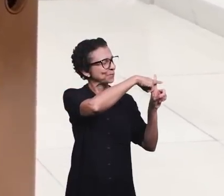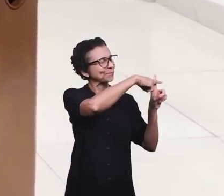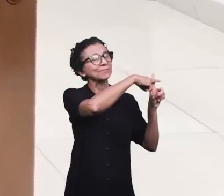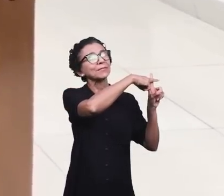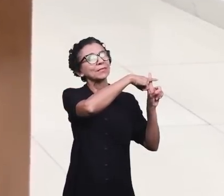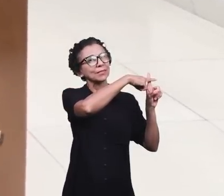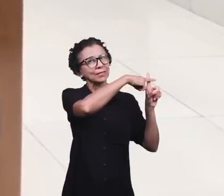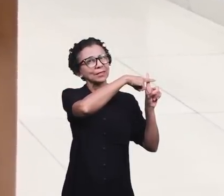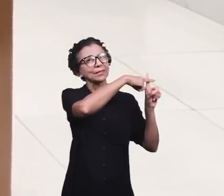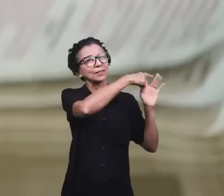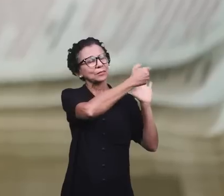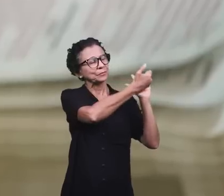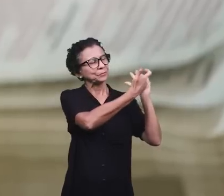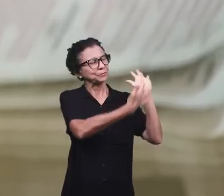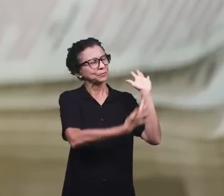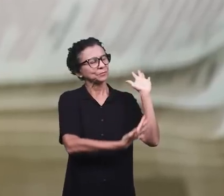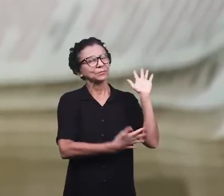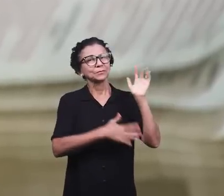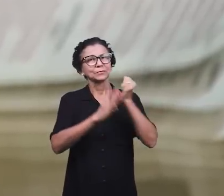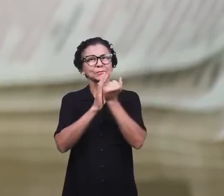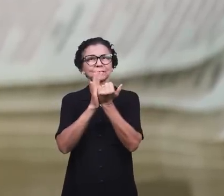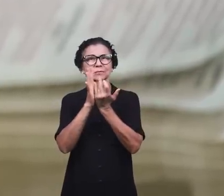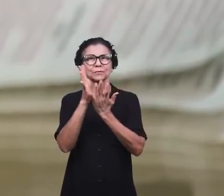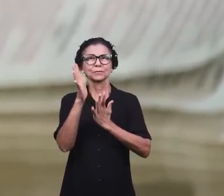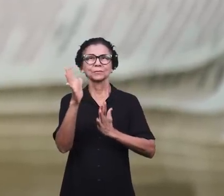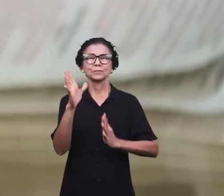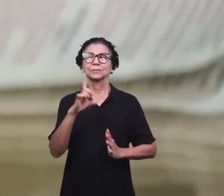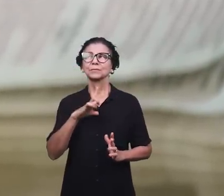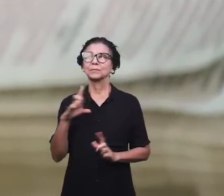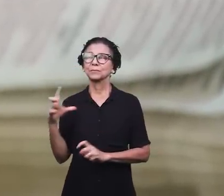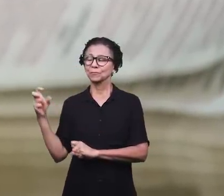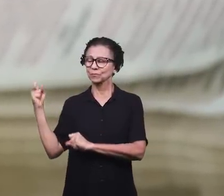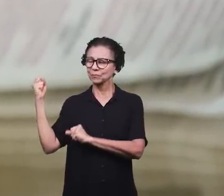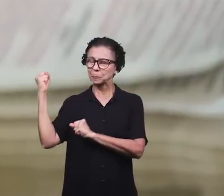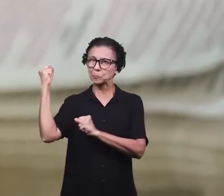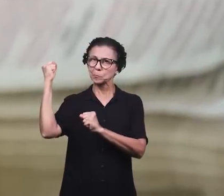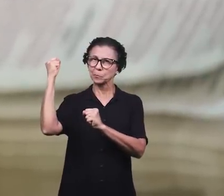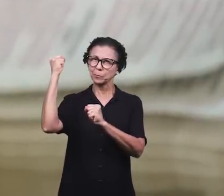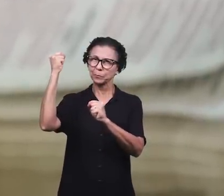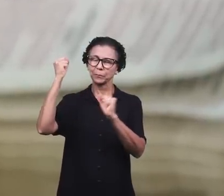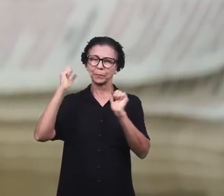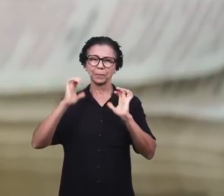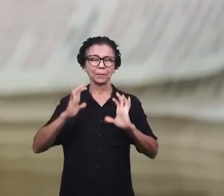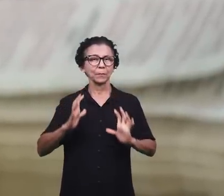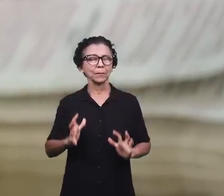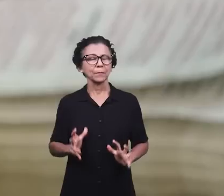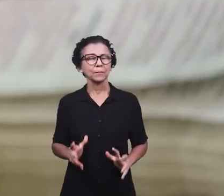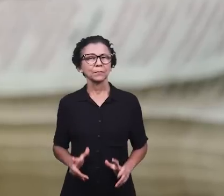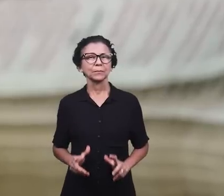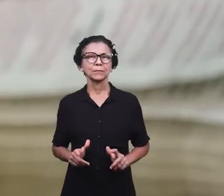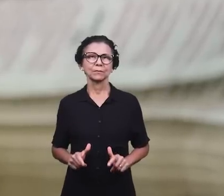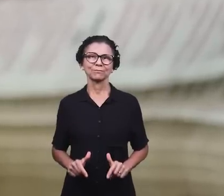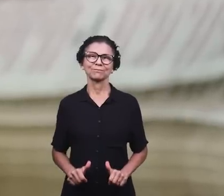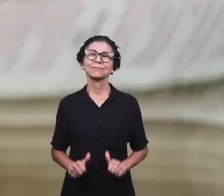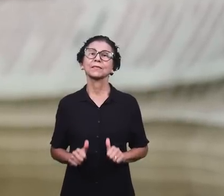na cruz tem poder para me